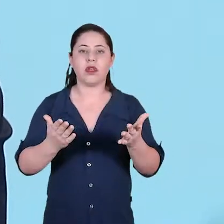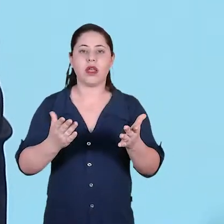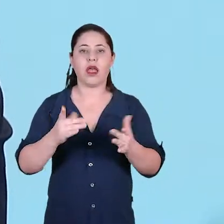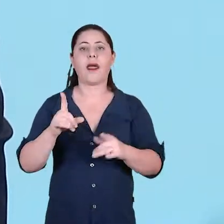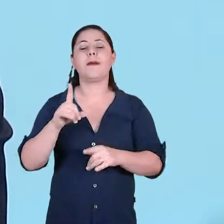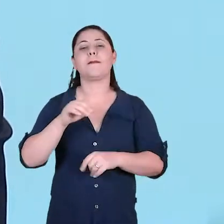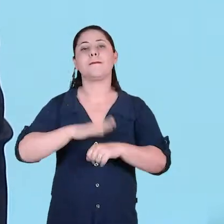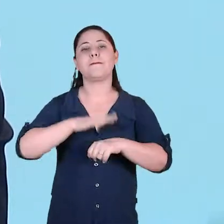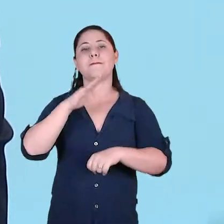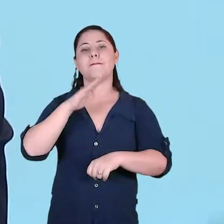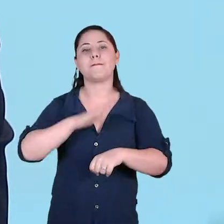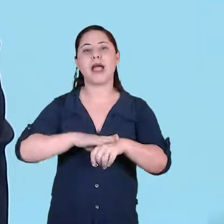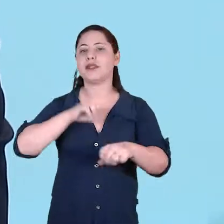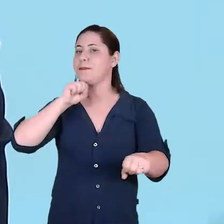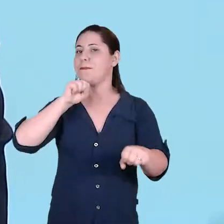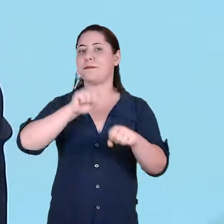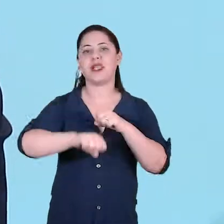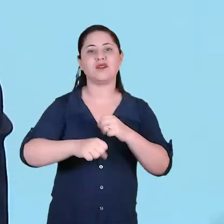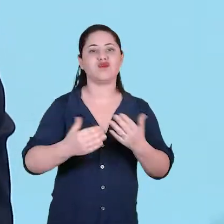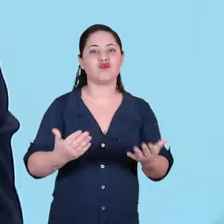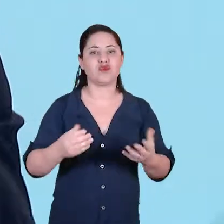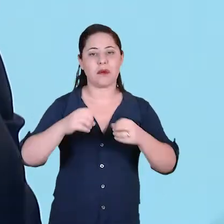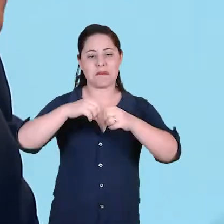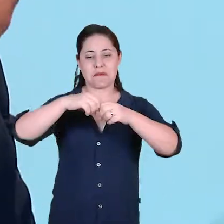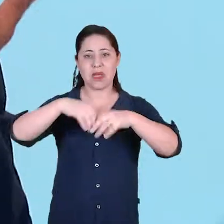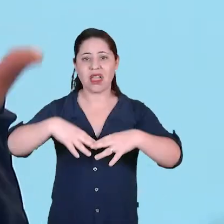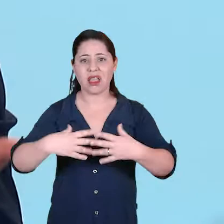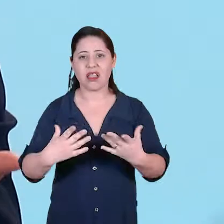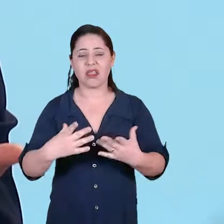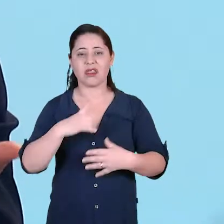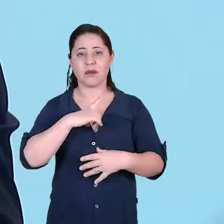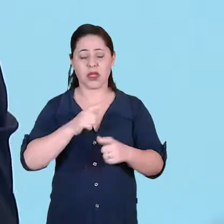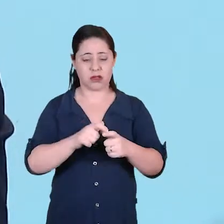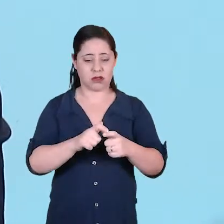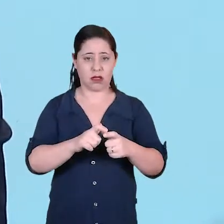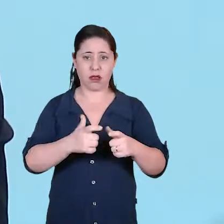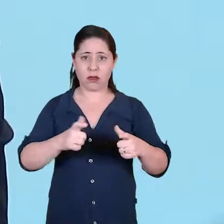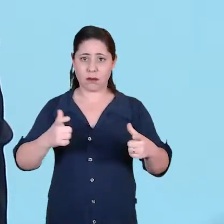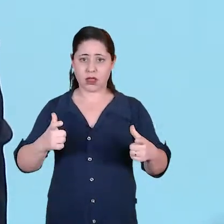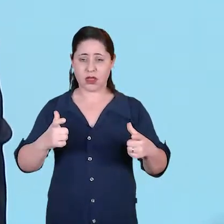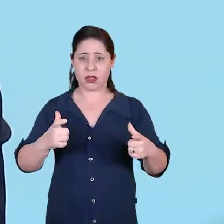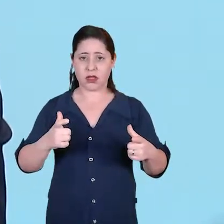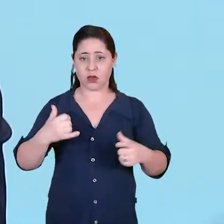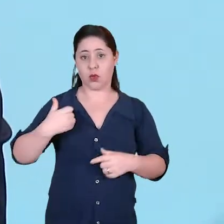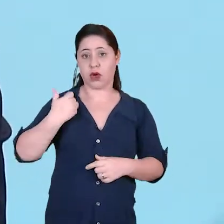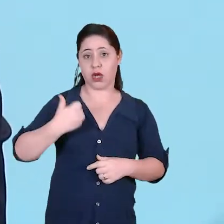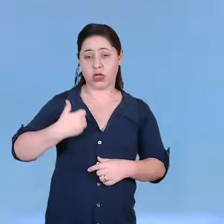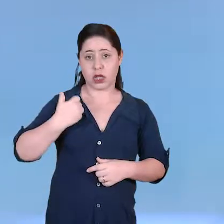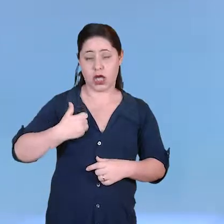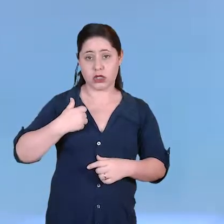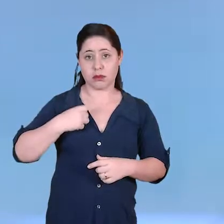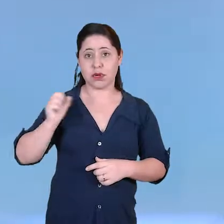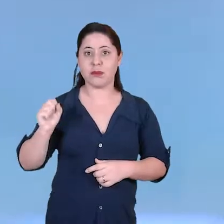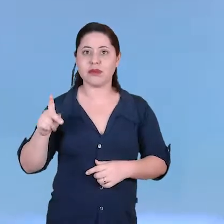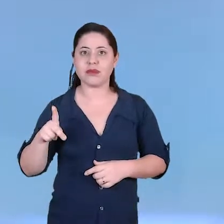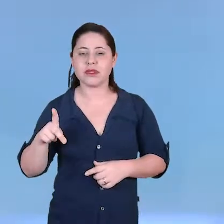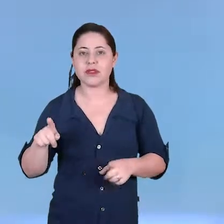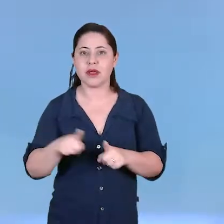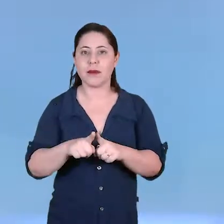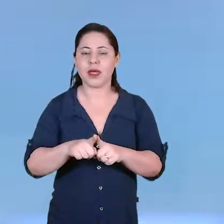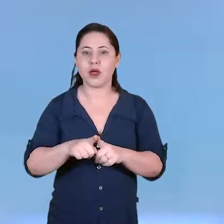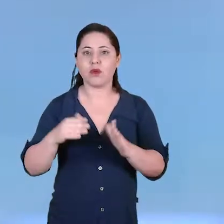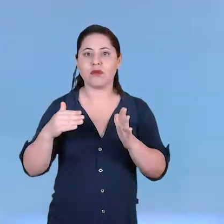fato serão os principais prejudicados, aumentando ainda a idade mínima para se aposentar e o tempo